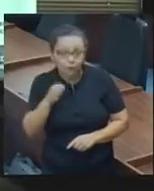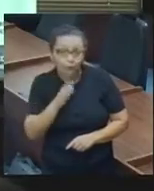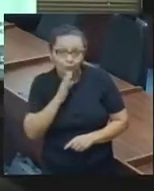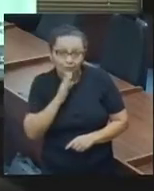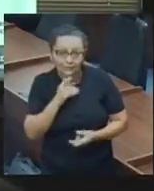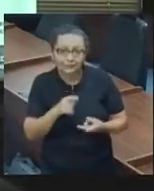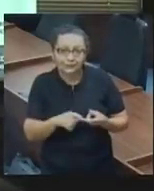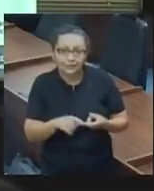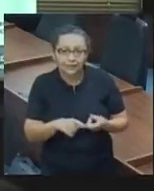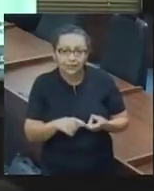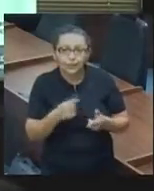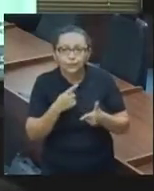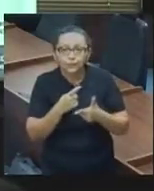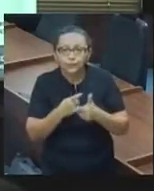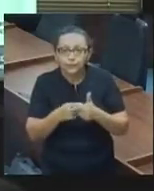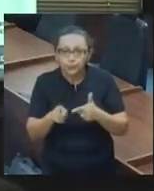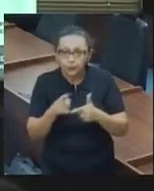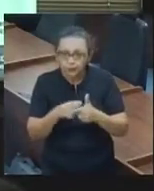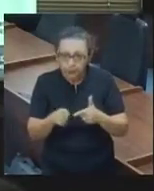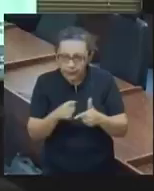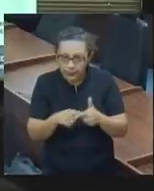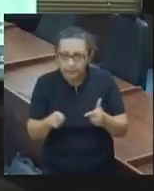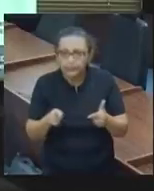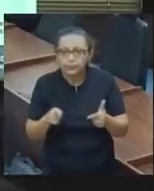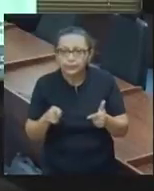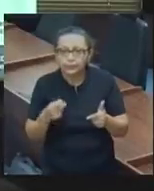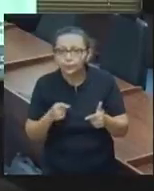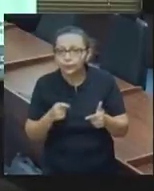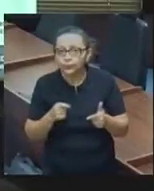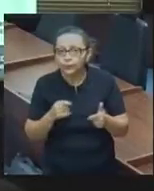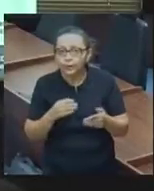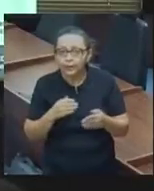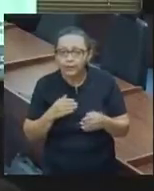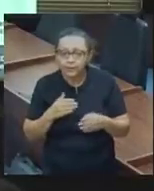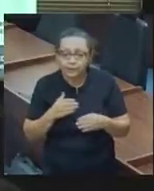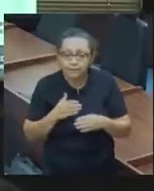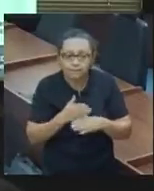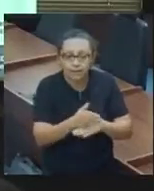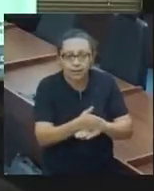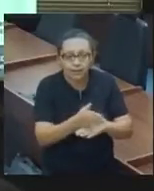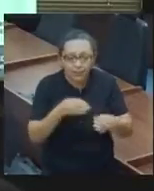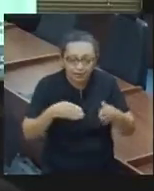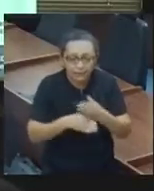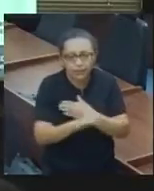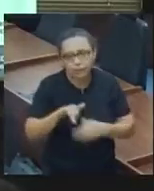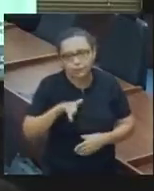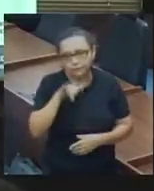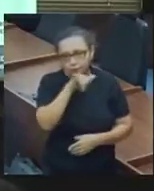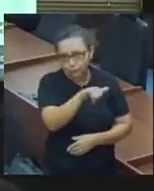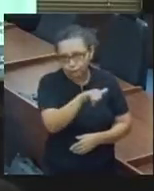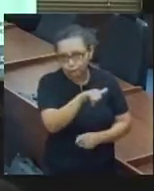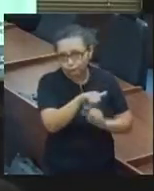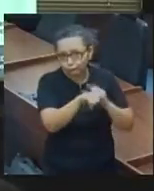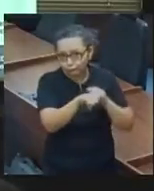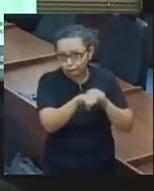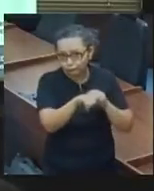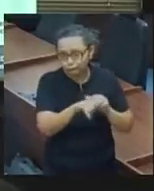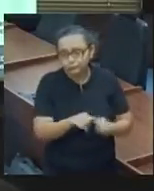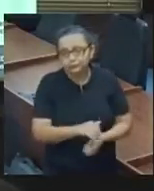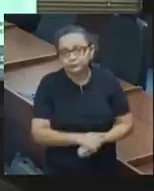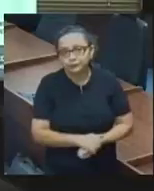que é o problema do sim do embarque da aeronave então é nossa